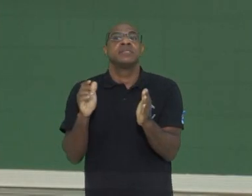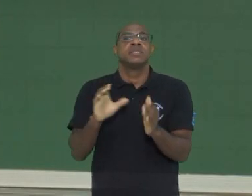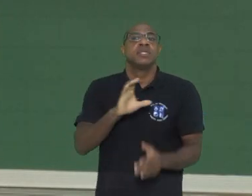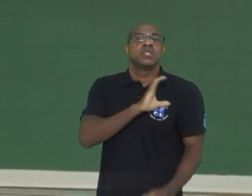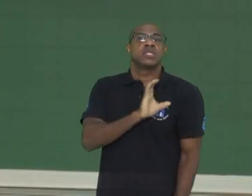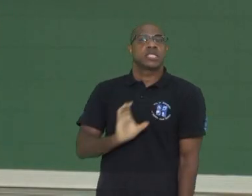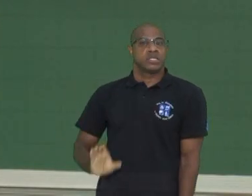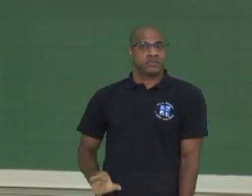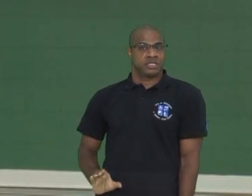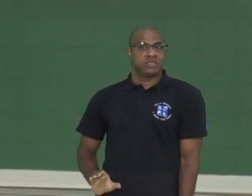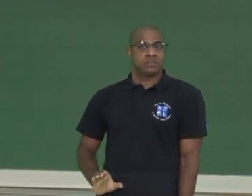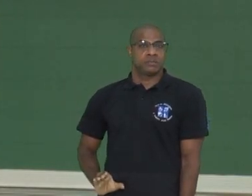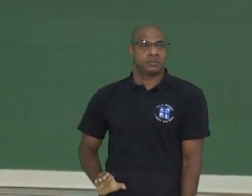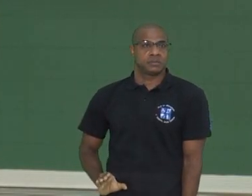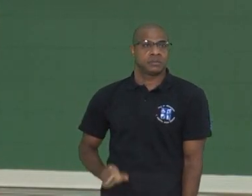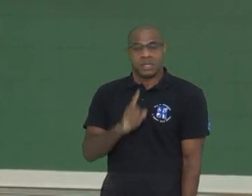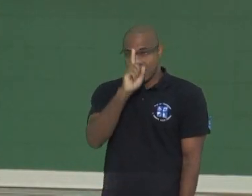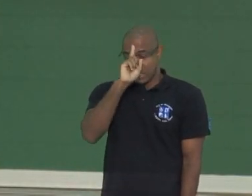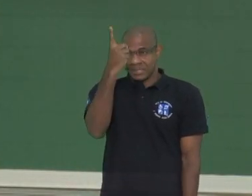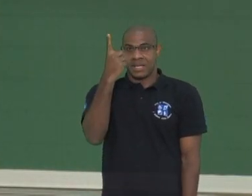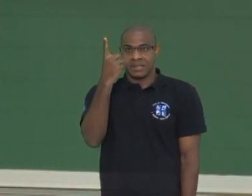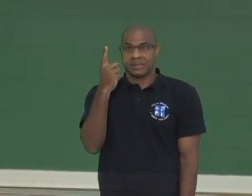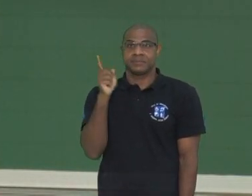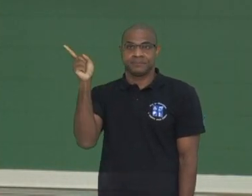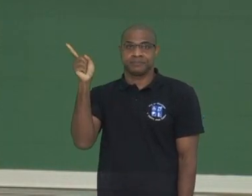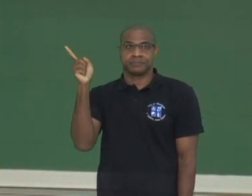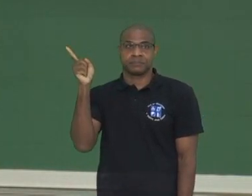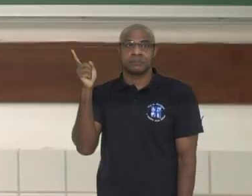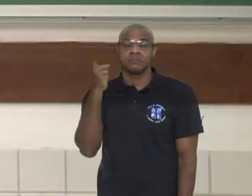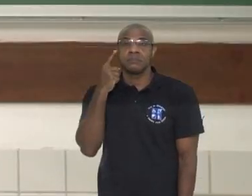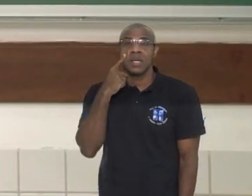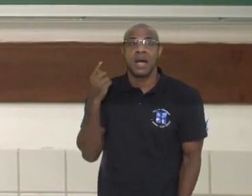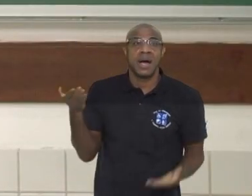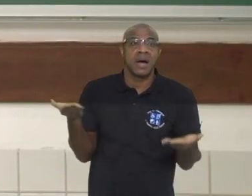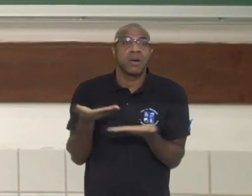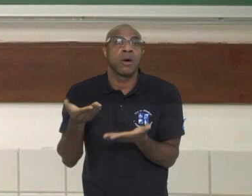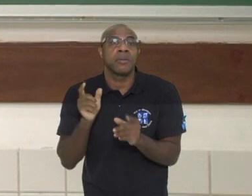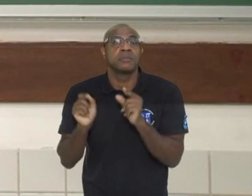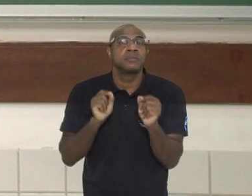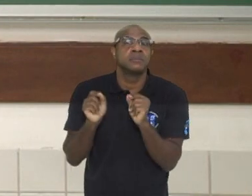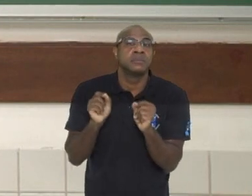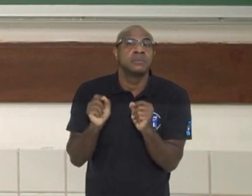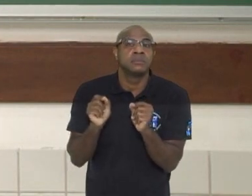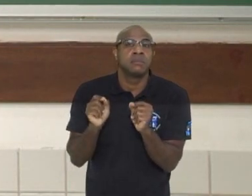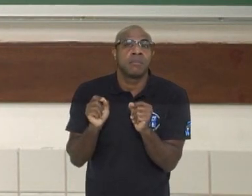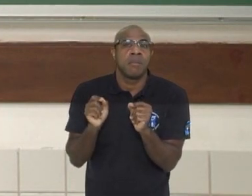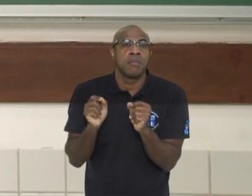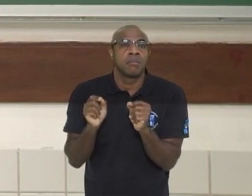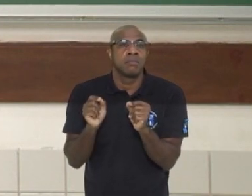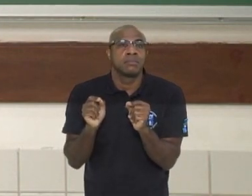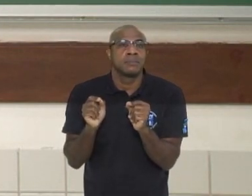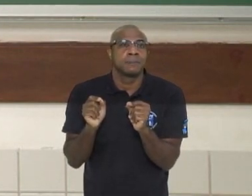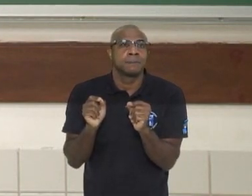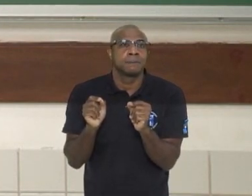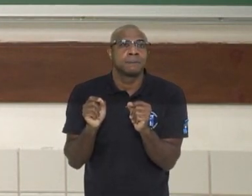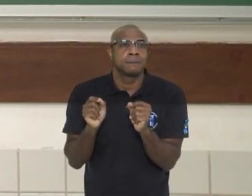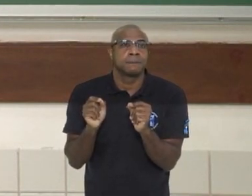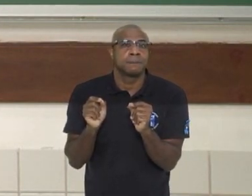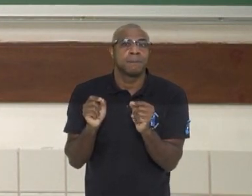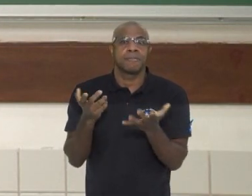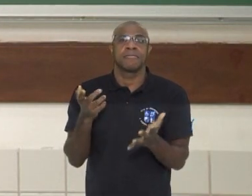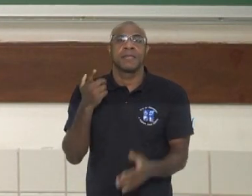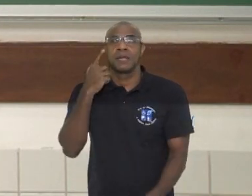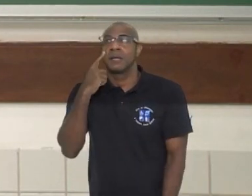ideia cristã reforçada. E aqui agora eu quero chamar a atenção para vocês para um detalhezinho muito interessante